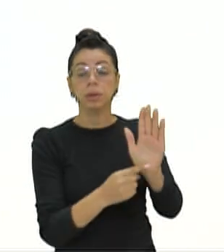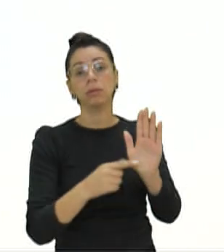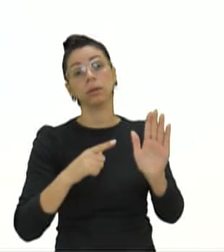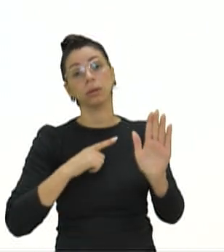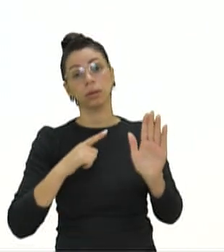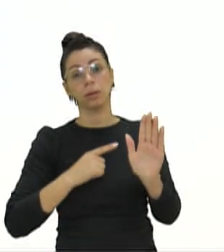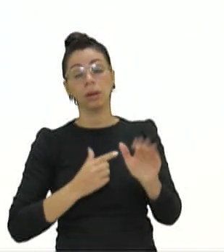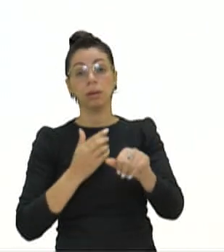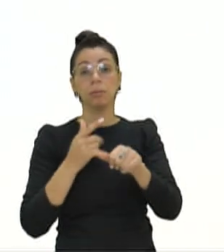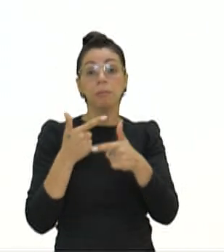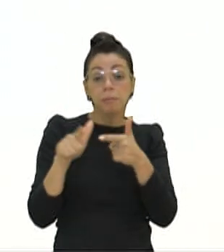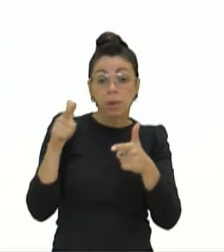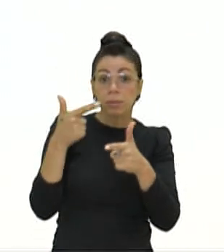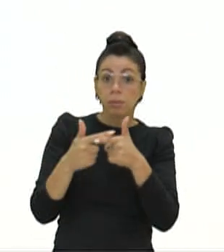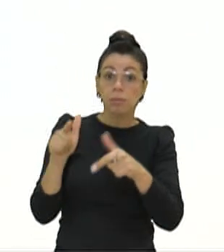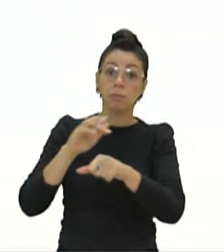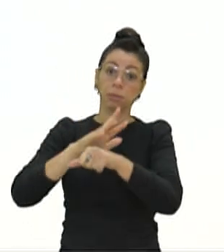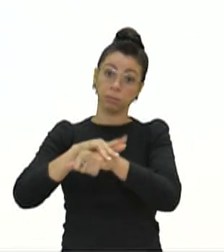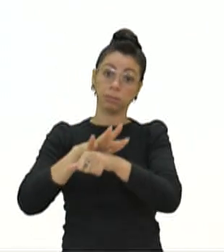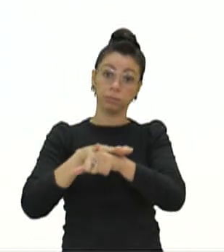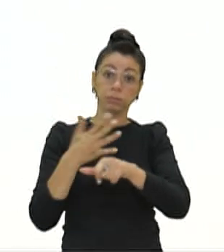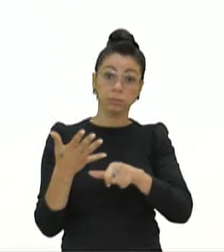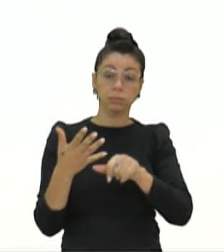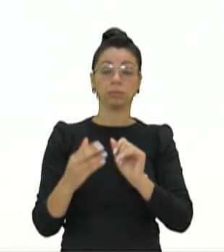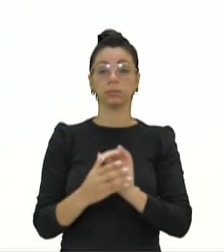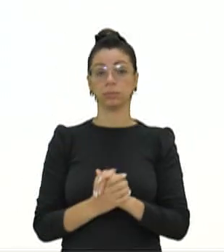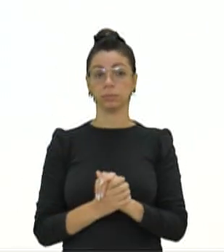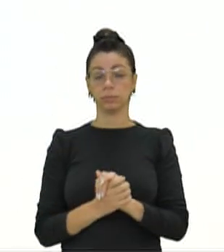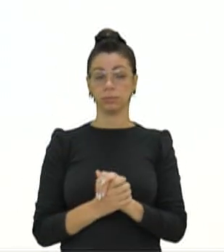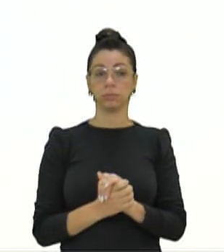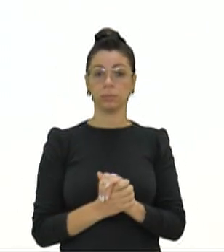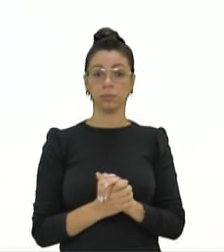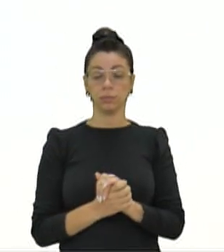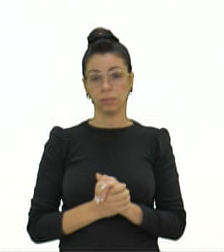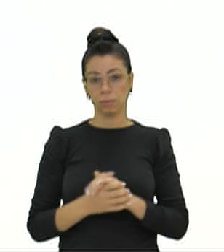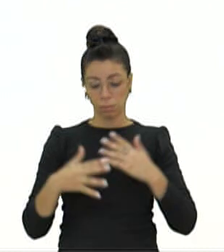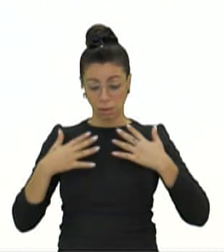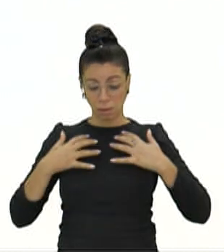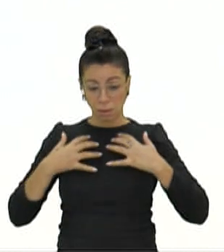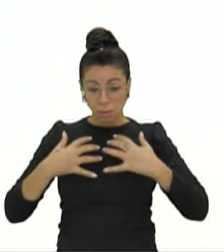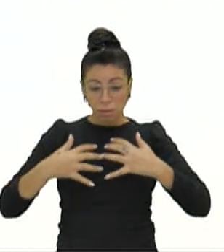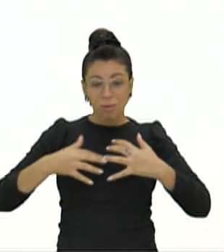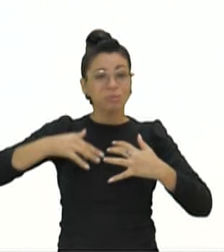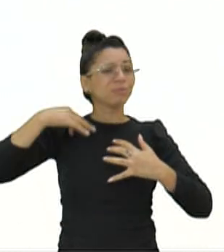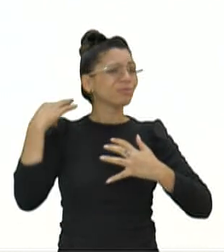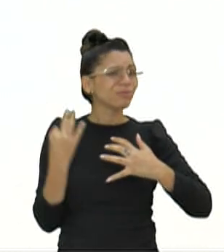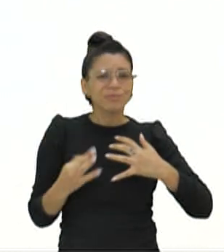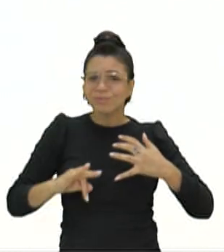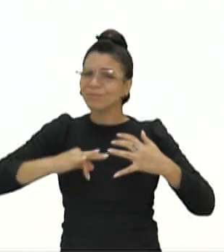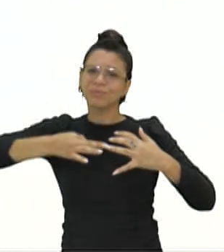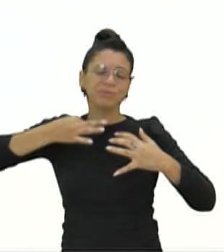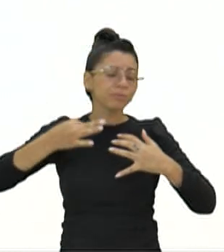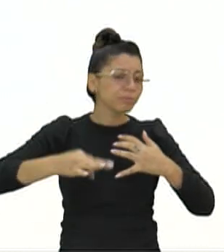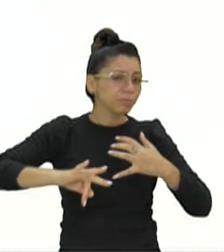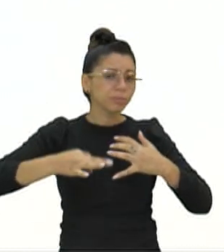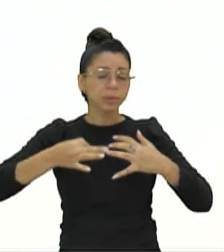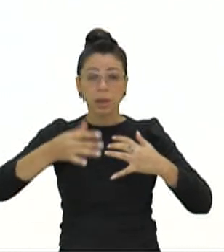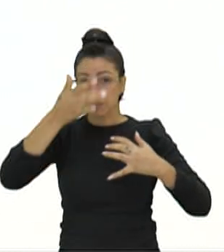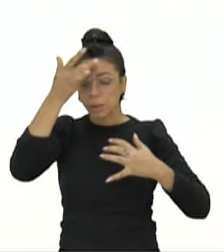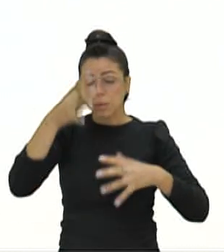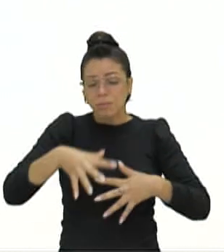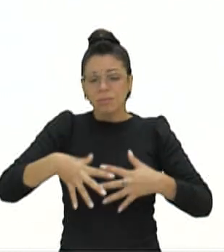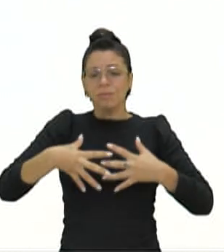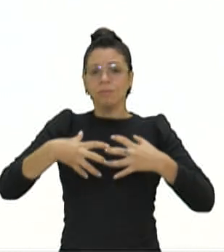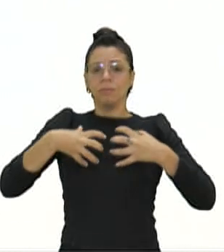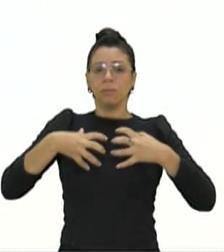alguma infecção, para mostrar que tem algo errado. Dor no tórax, então bastante dor. Quando a pessoa inspira,